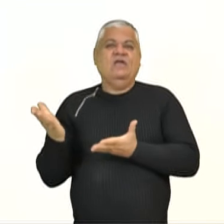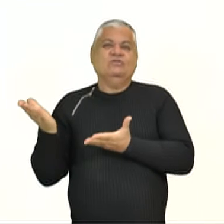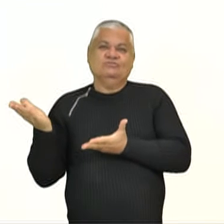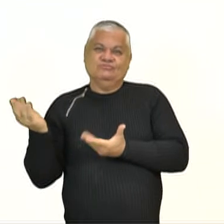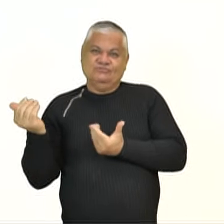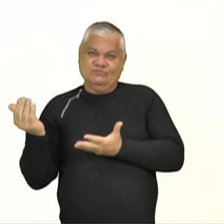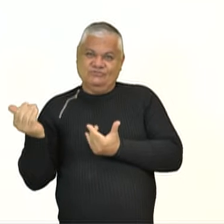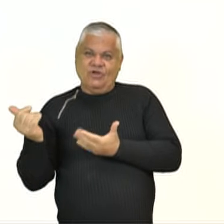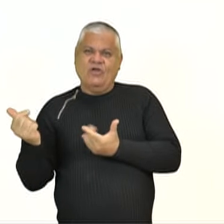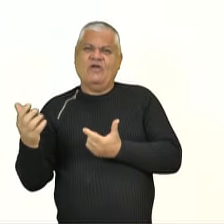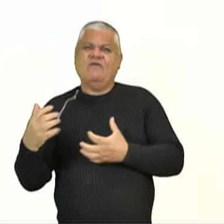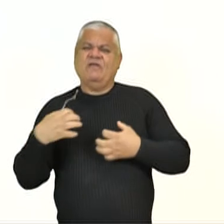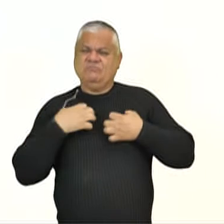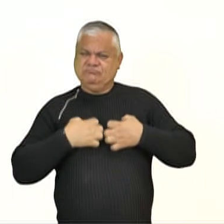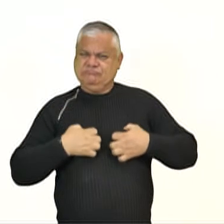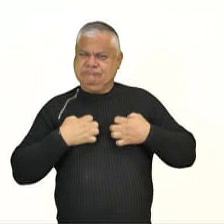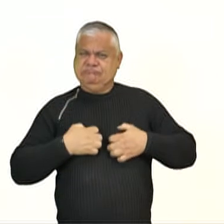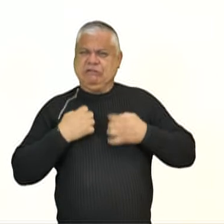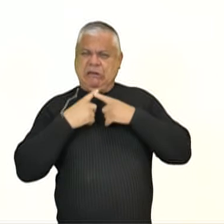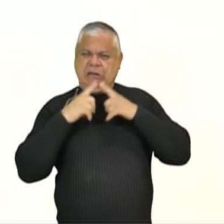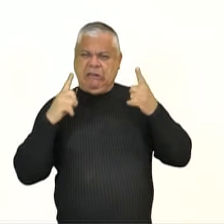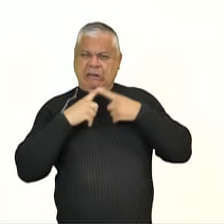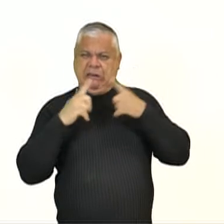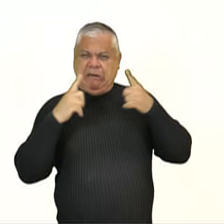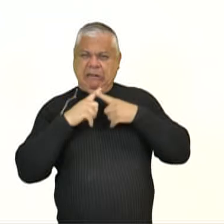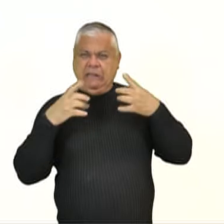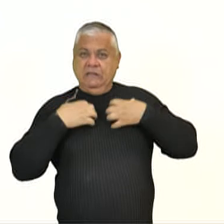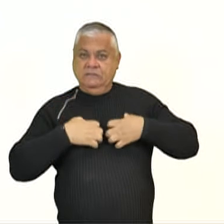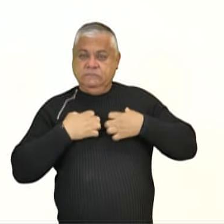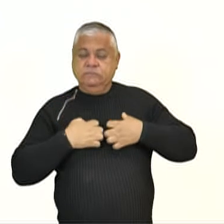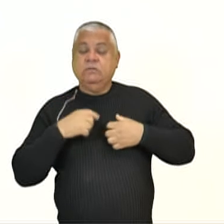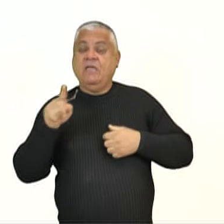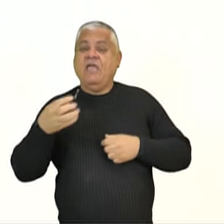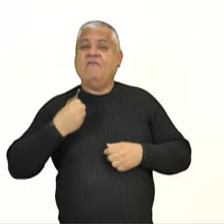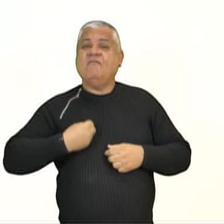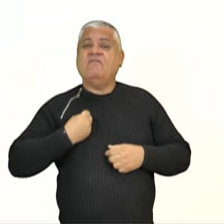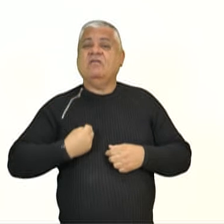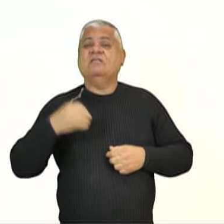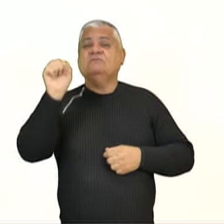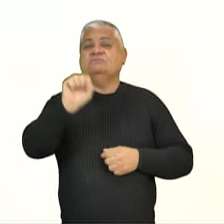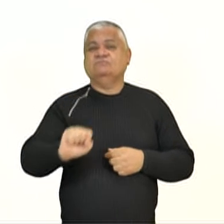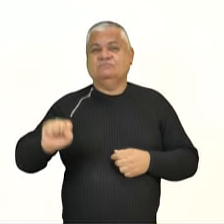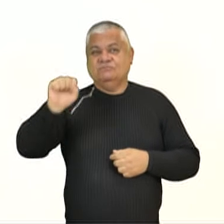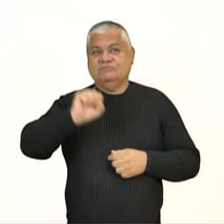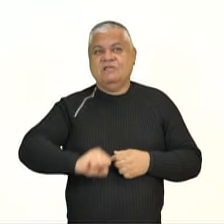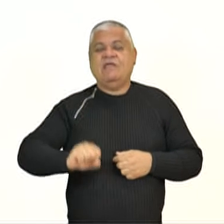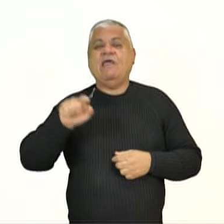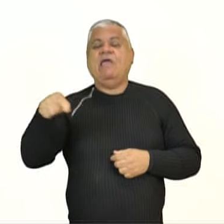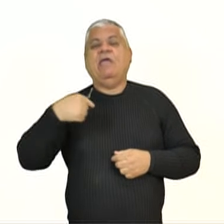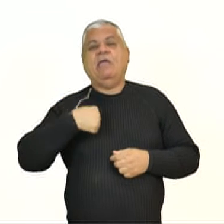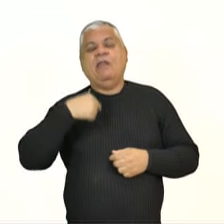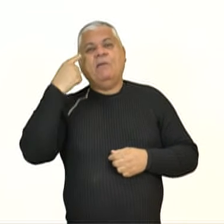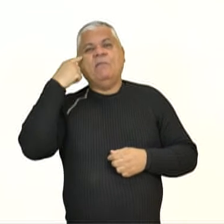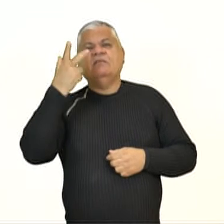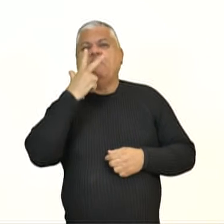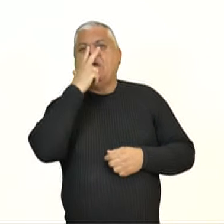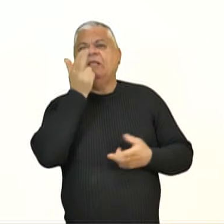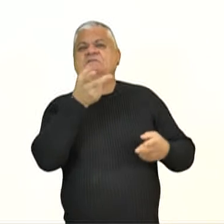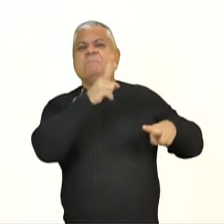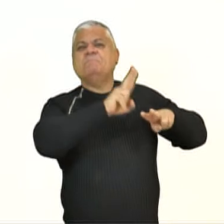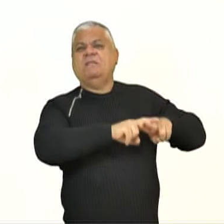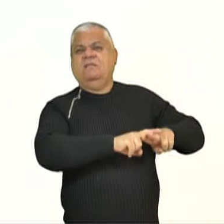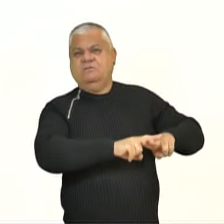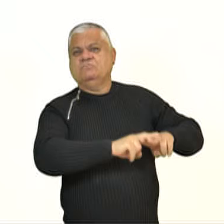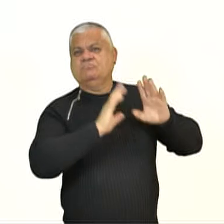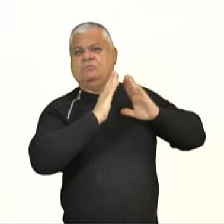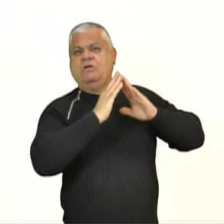certo aborrecimento, ela é revoltadinha, relativamente à vida de solteira, encarada como cativeiro. Além